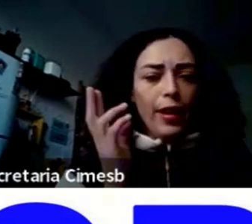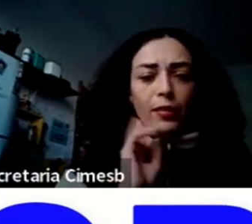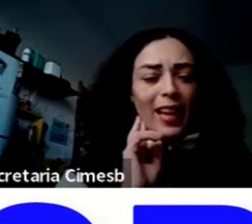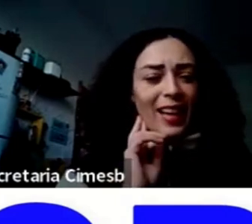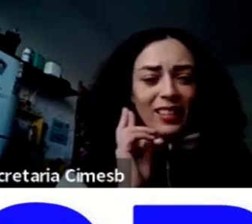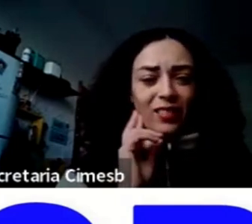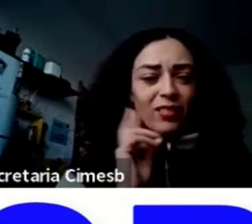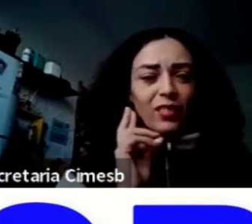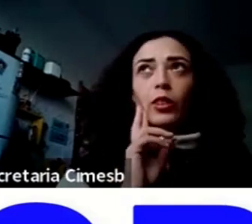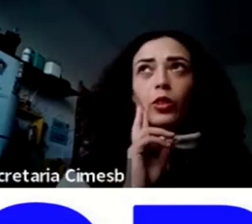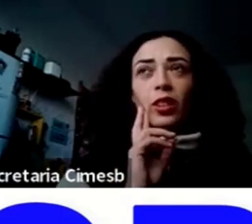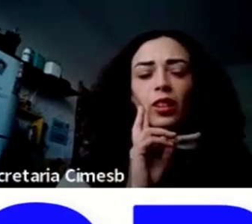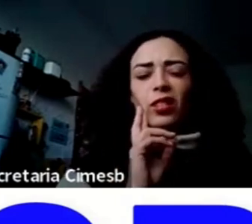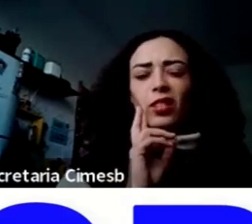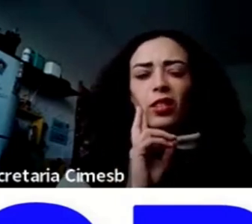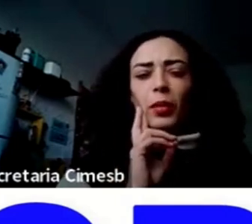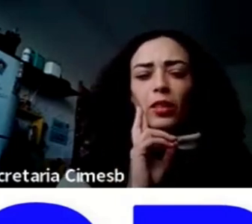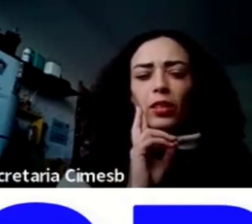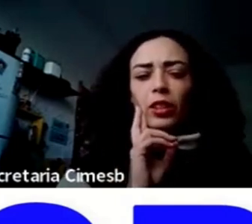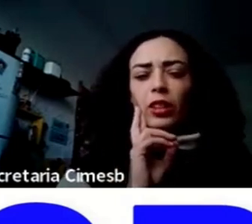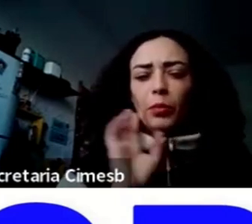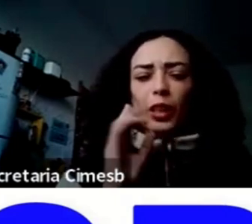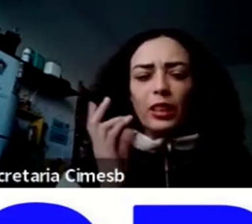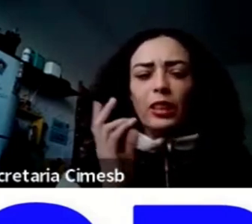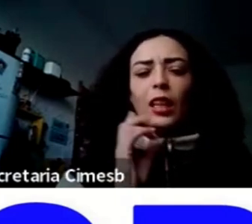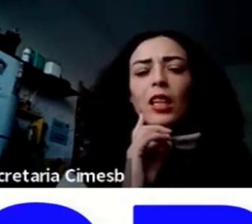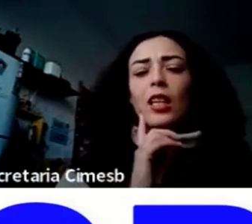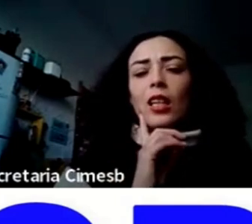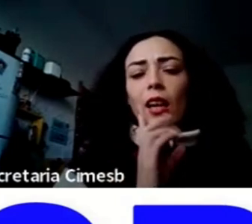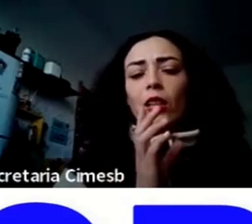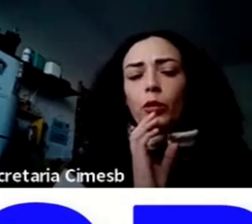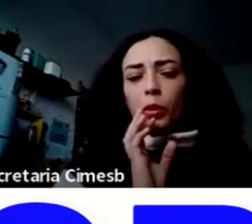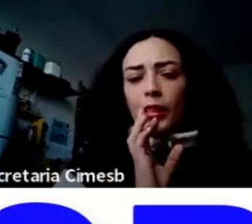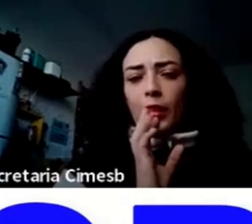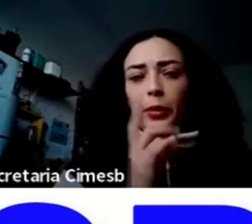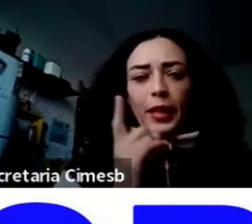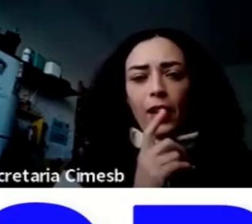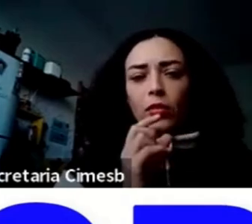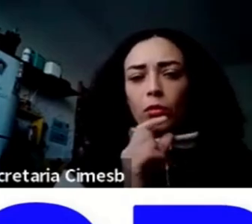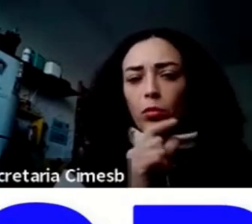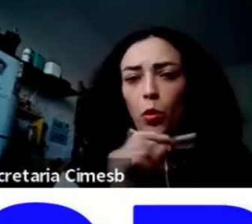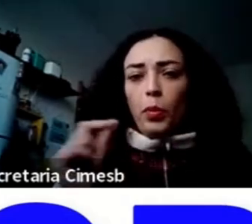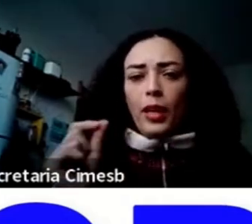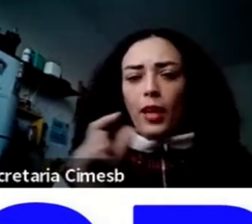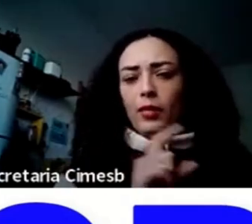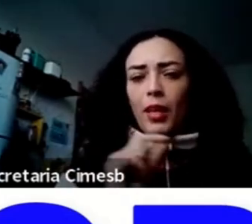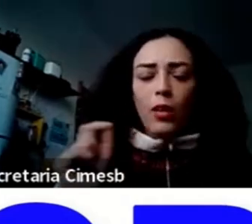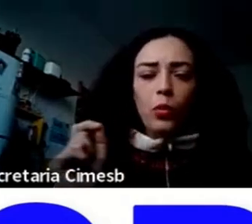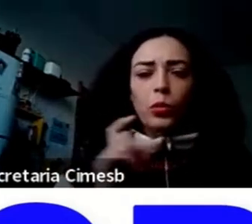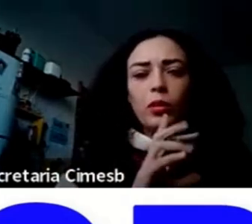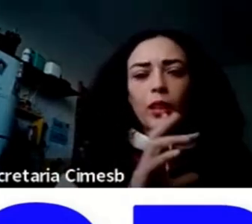O severo, nada. Eles escutam tanto o barulho de ambulância e carro de polícia, porque é um som